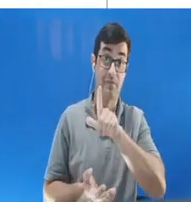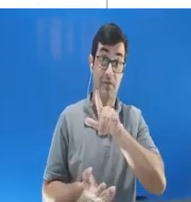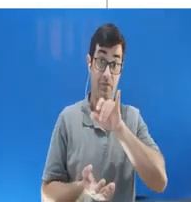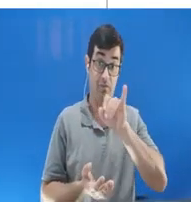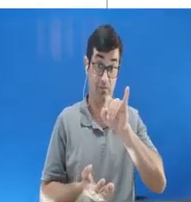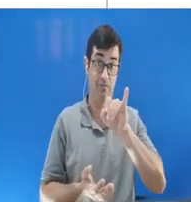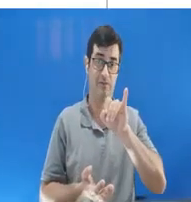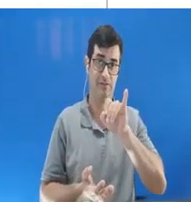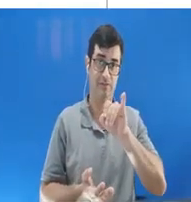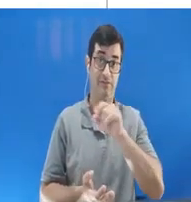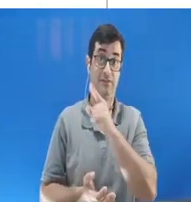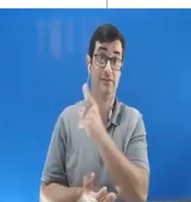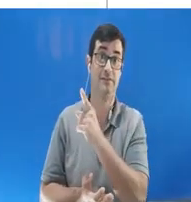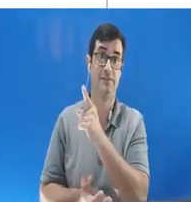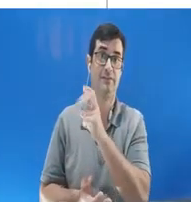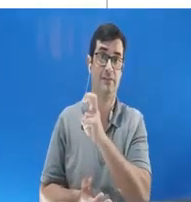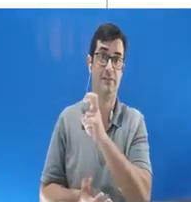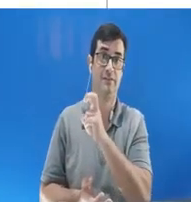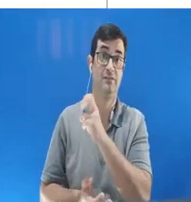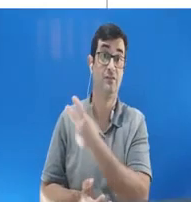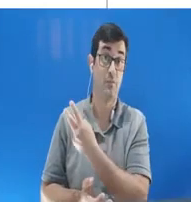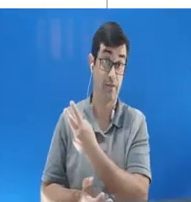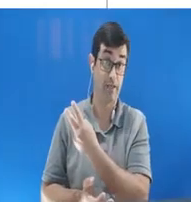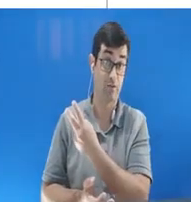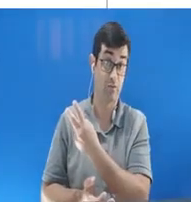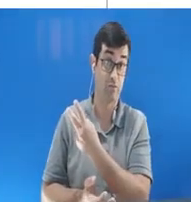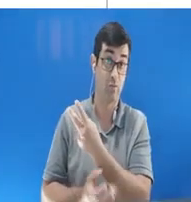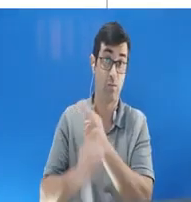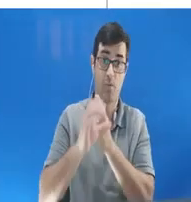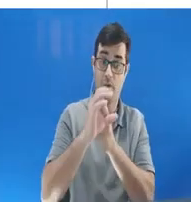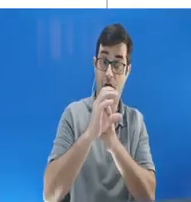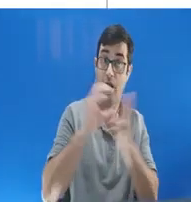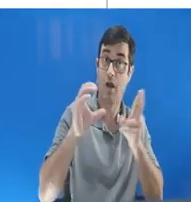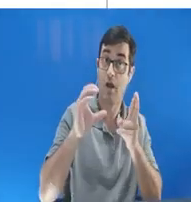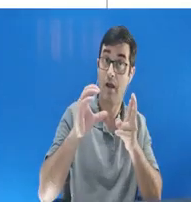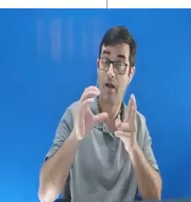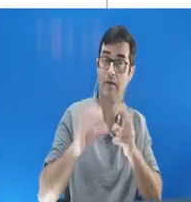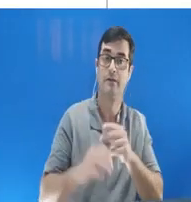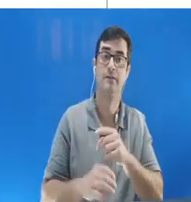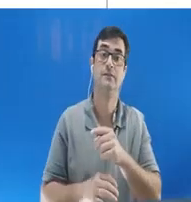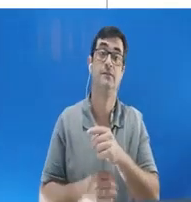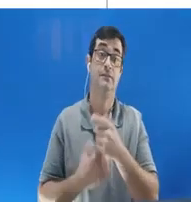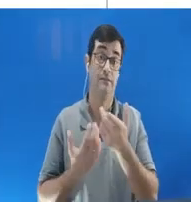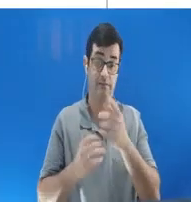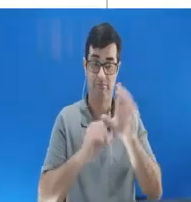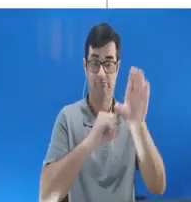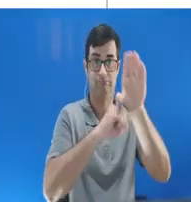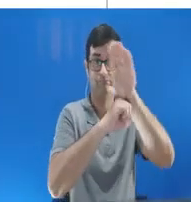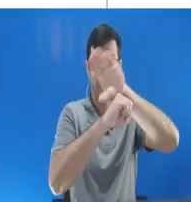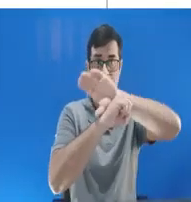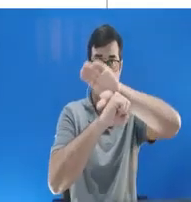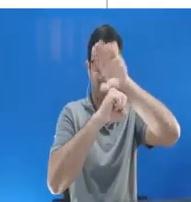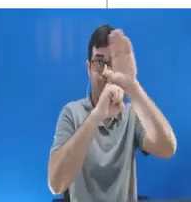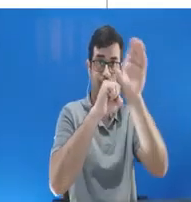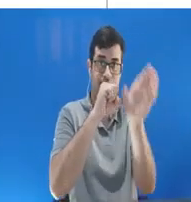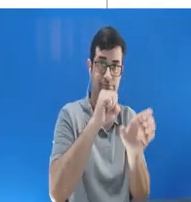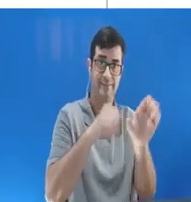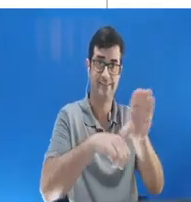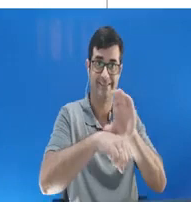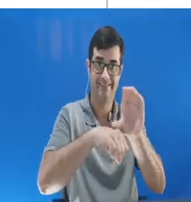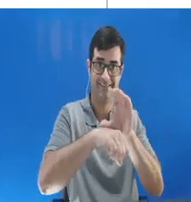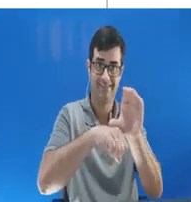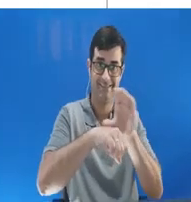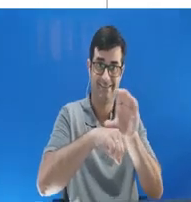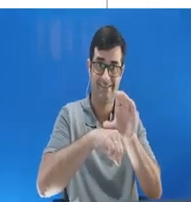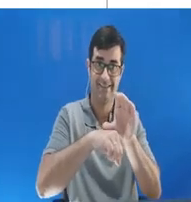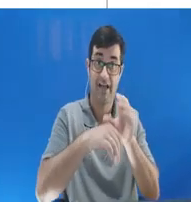no estado fundamental, ele tem um raio de 152 picômetros, então essa borda cinza